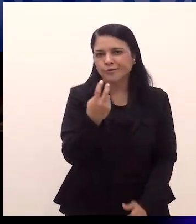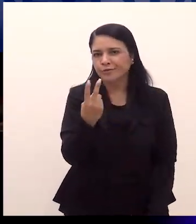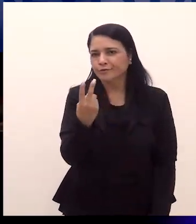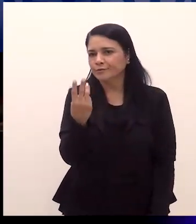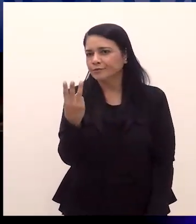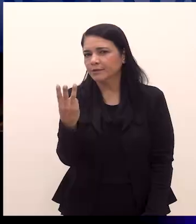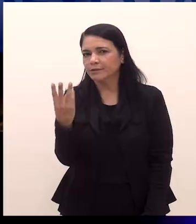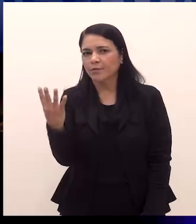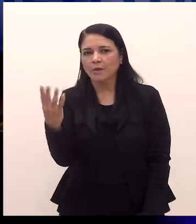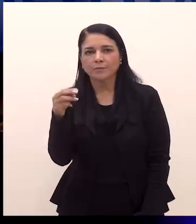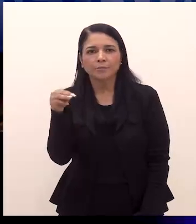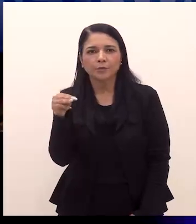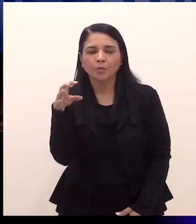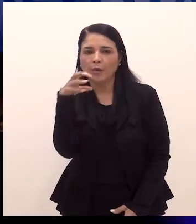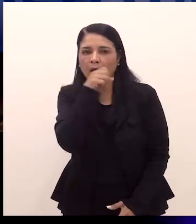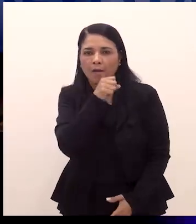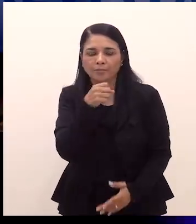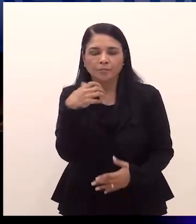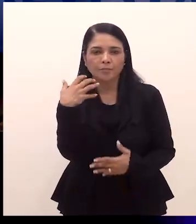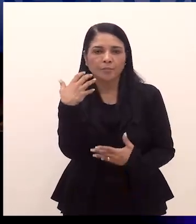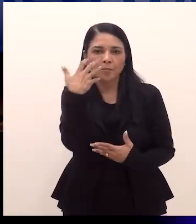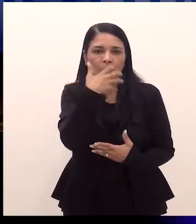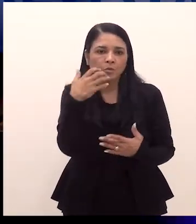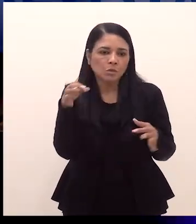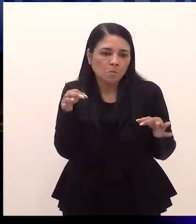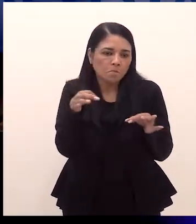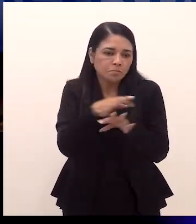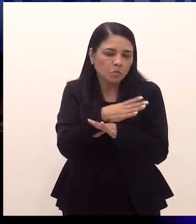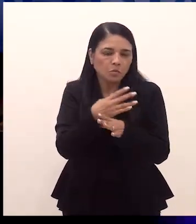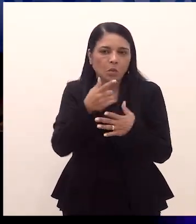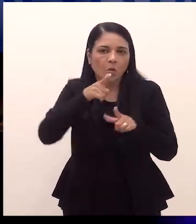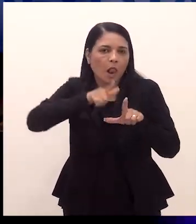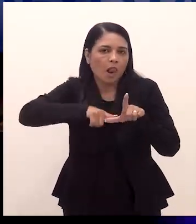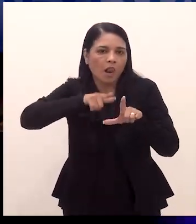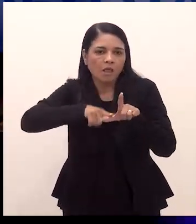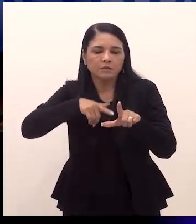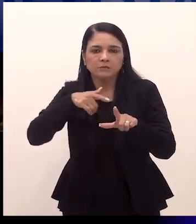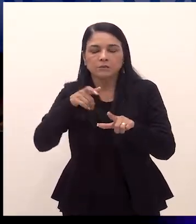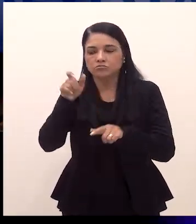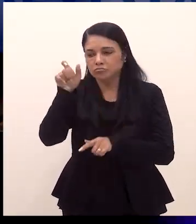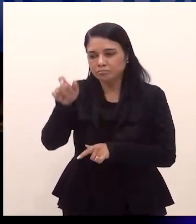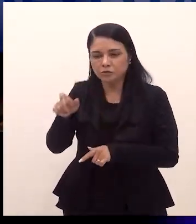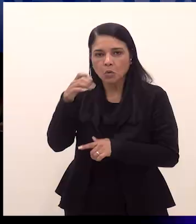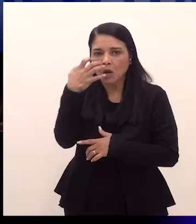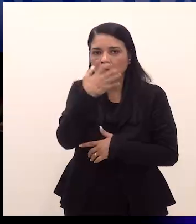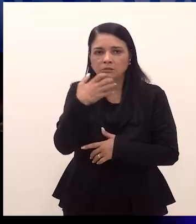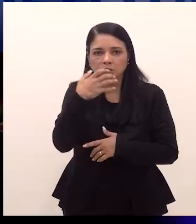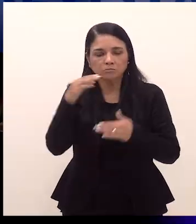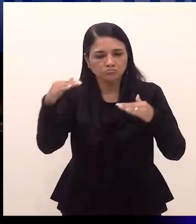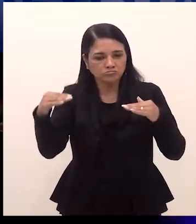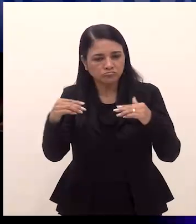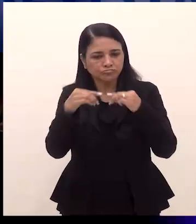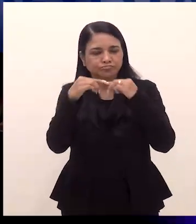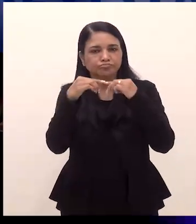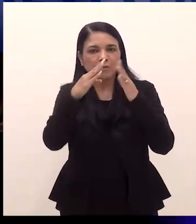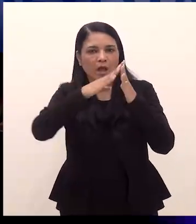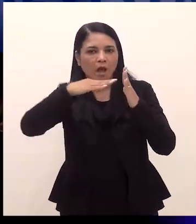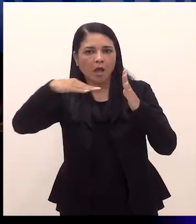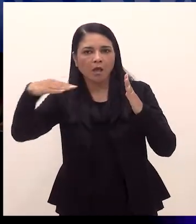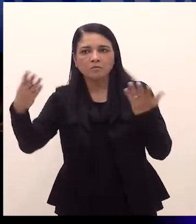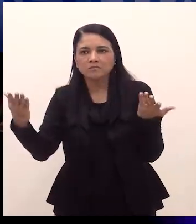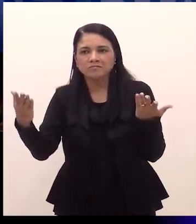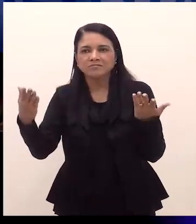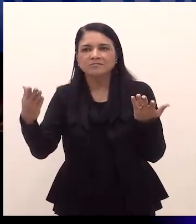negócio que te faz em 3, 4 minutos, ele te dá uma música pronta, com a letra, com um cantor e com um